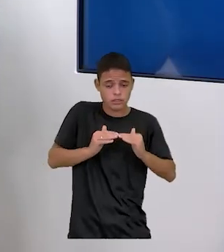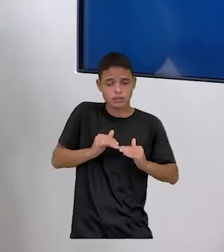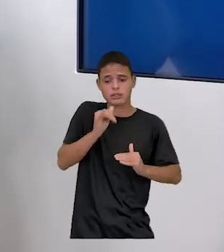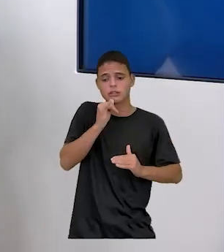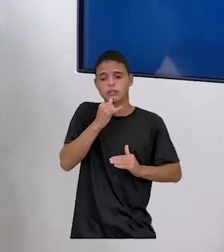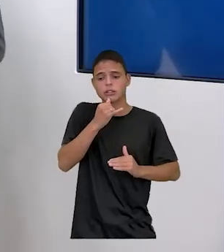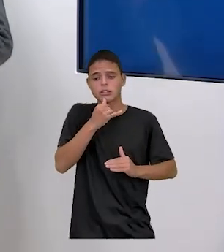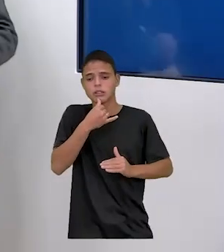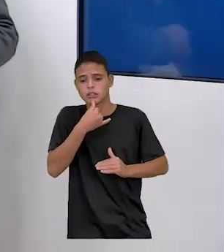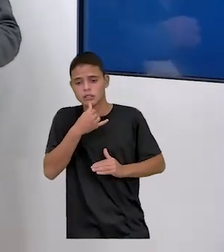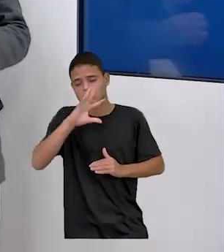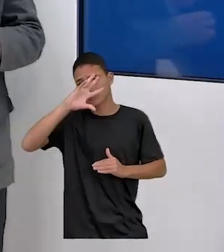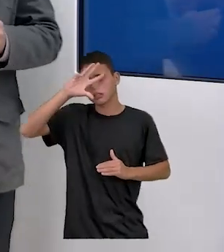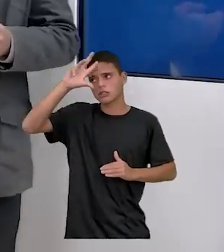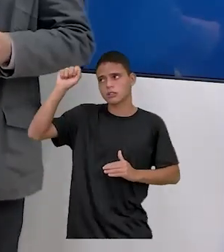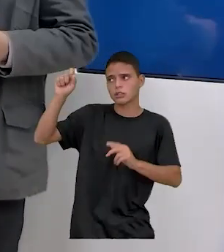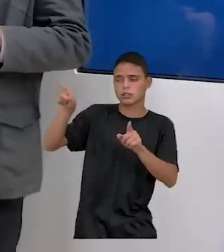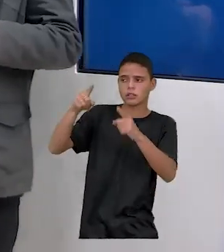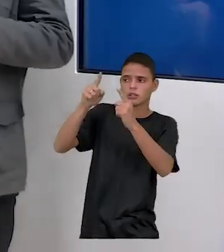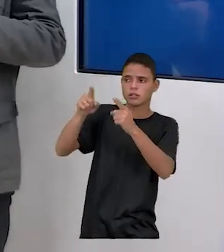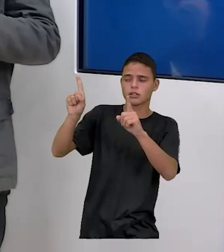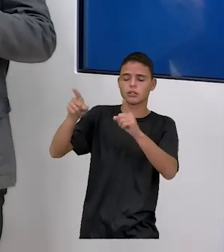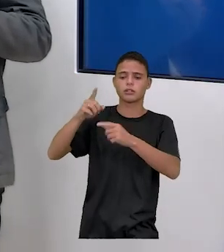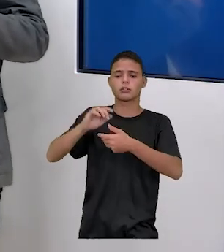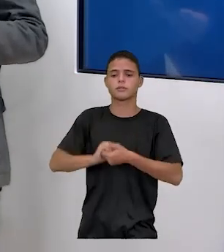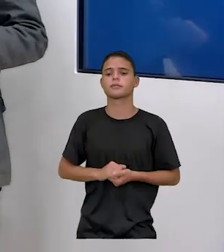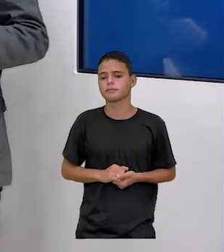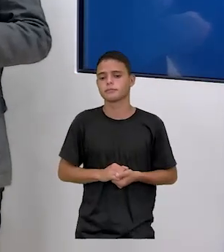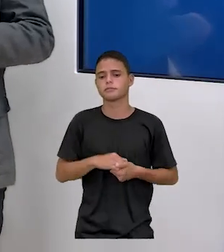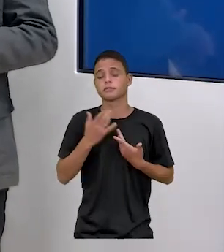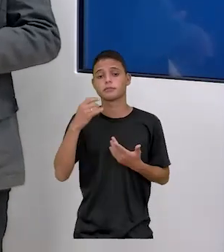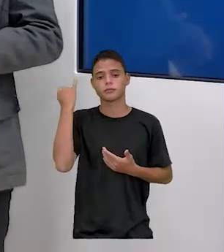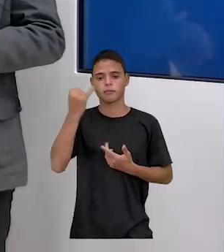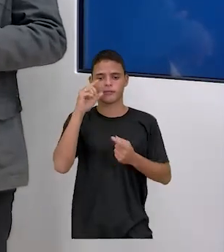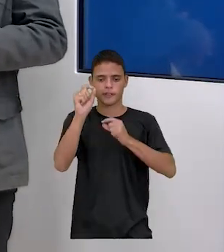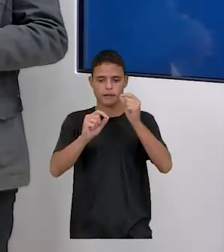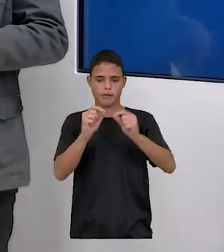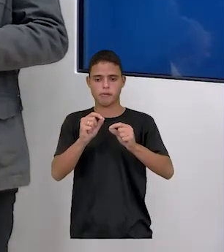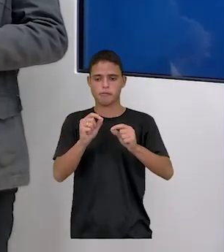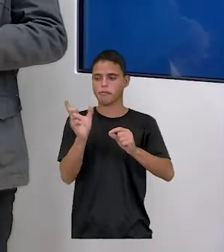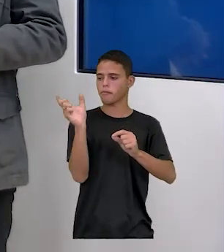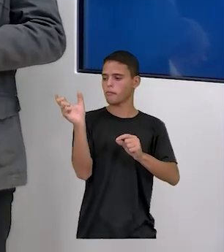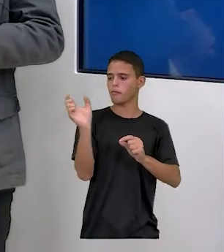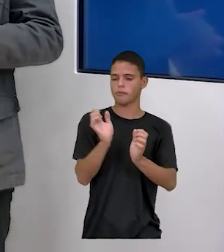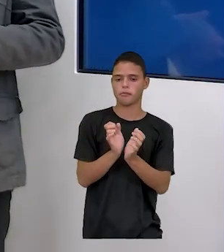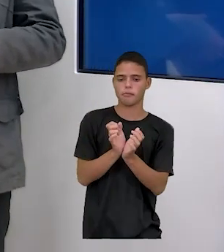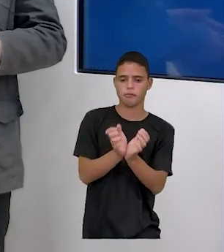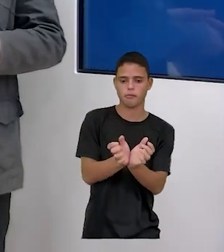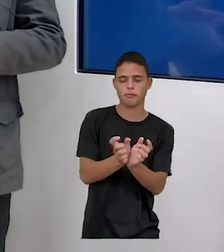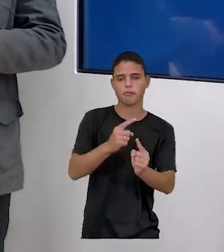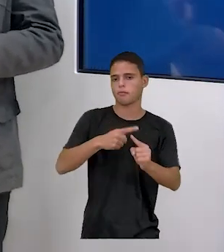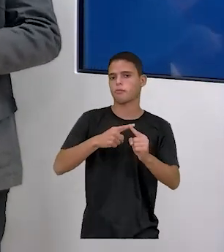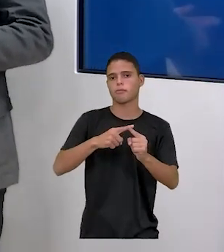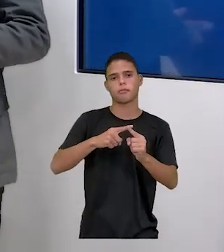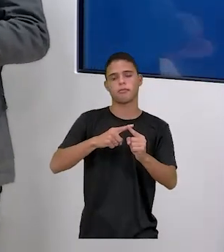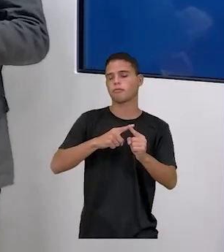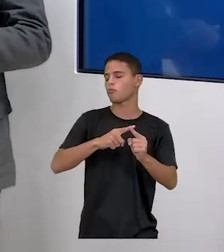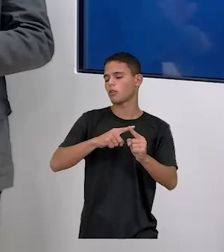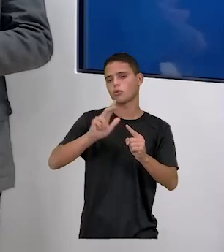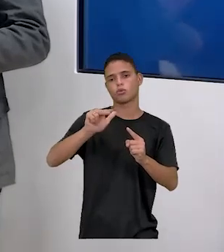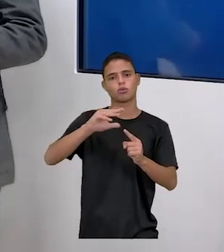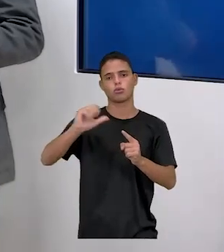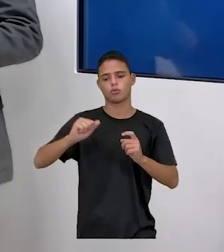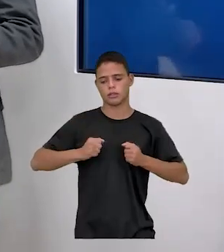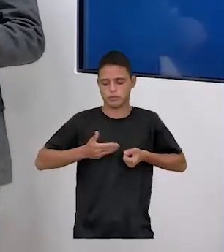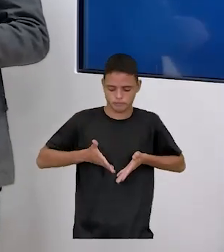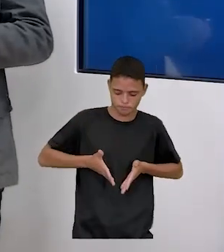do africano. E uma coisa importante, que hoje a gente não costuma dizer o termo escravo, porque ninguém nasce escravo. Então, escravizado, porque se